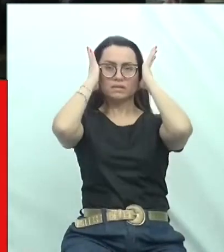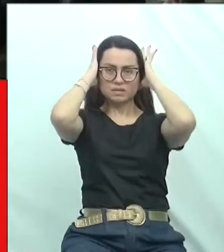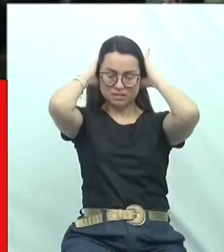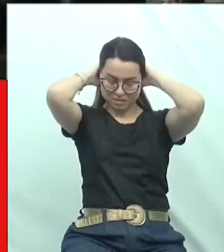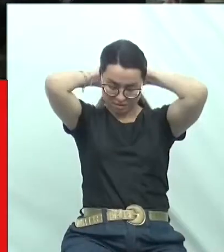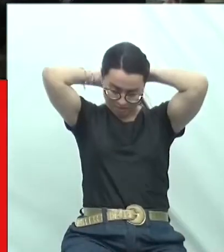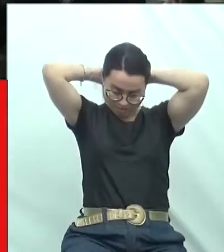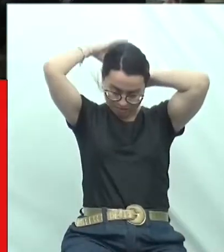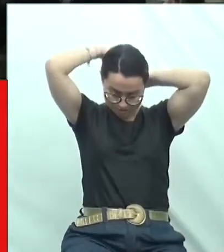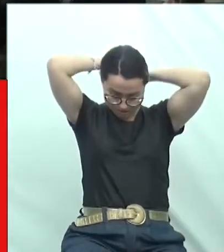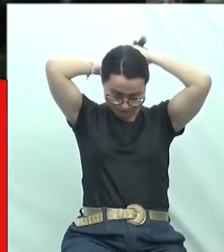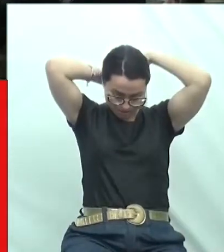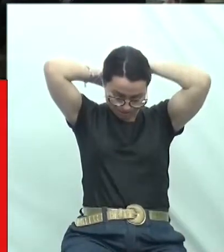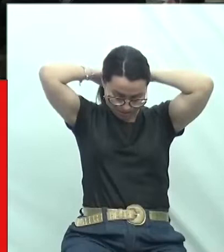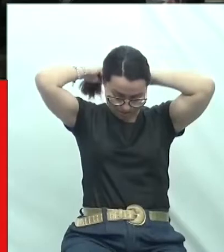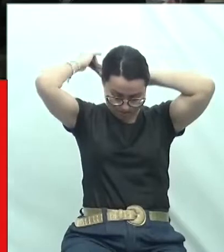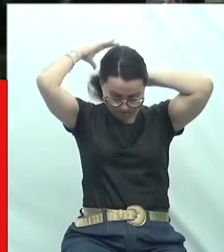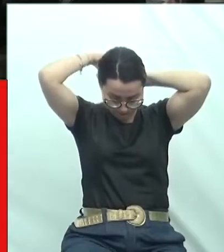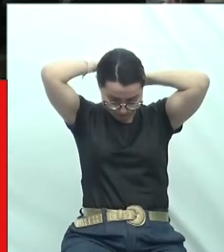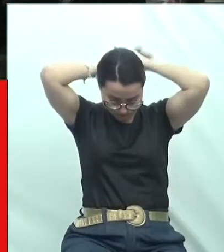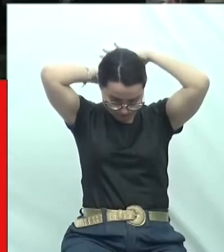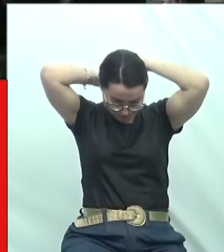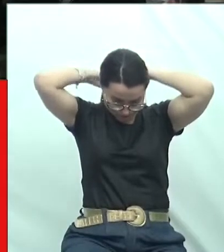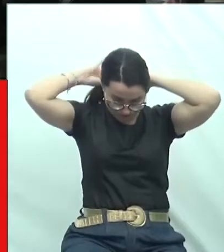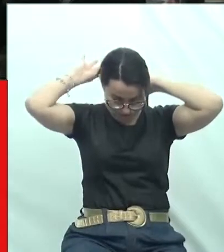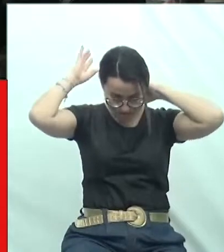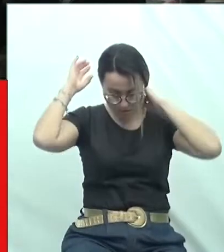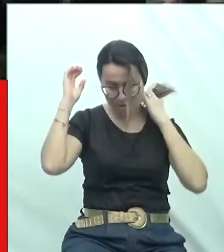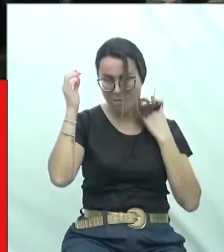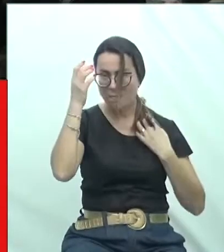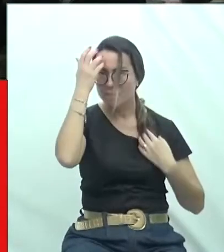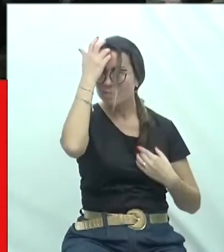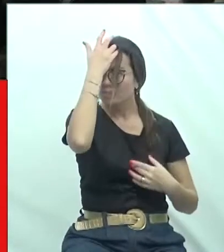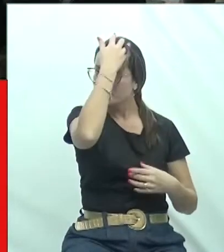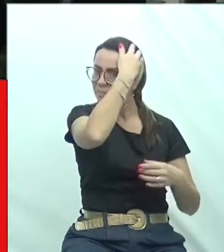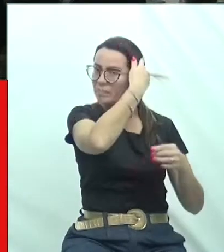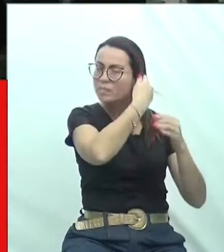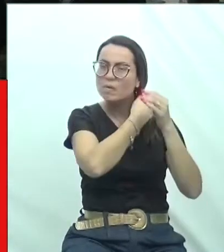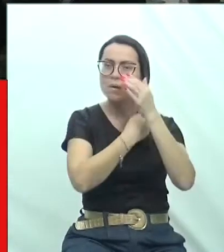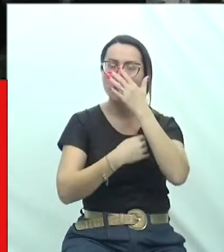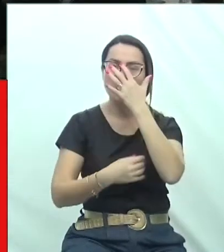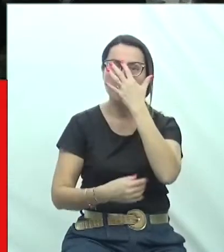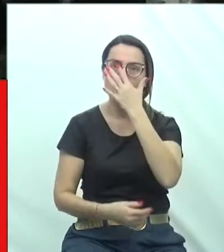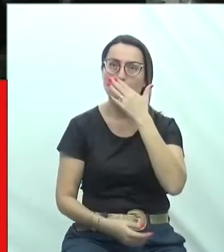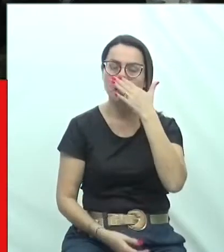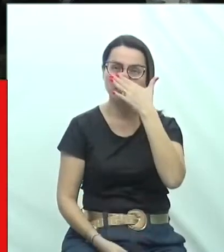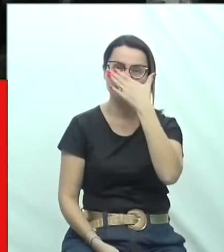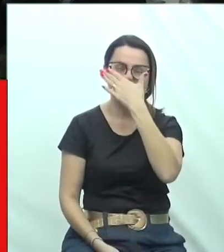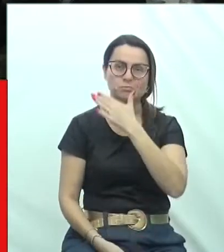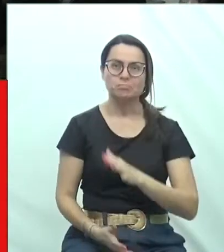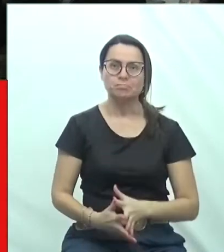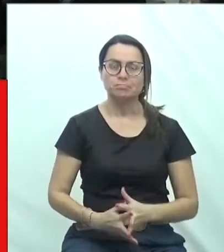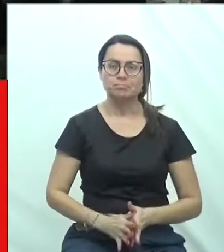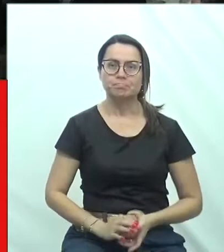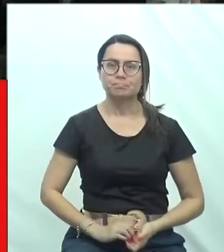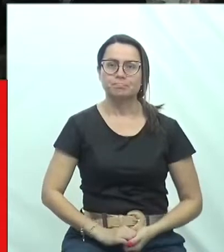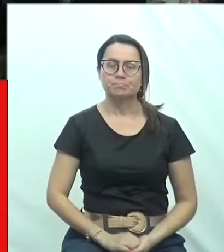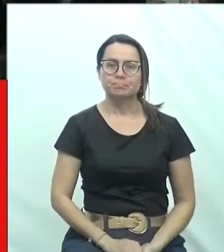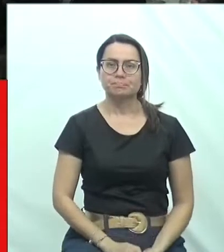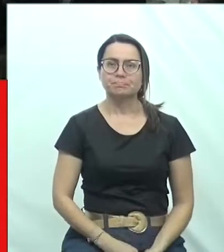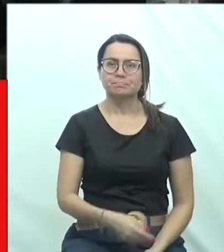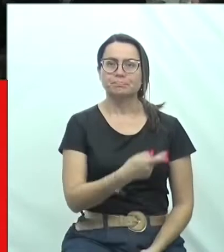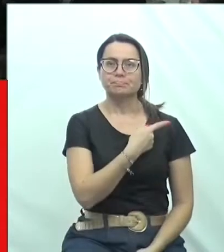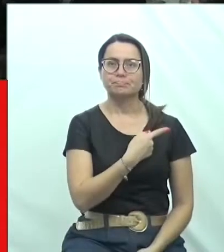do vereador, senão nós não vamos conseguir terminar a tempo os outros vereadores. Senhora presidente,